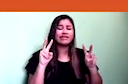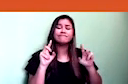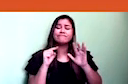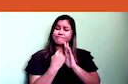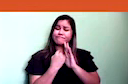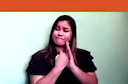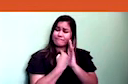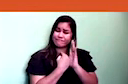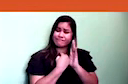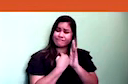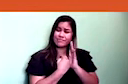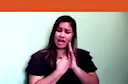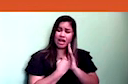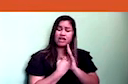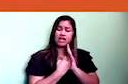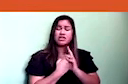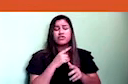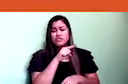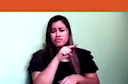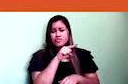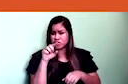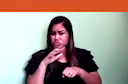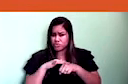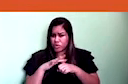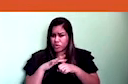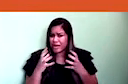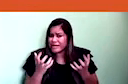fato adoecer.